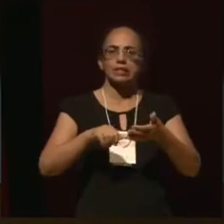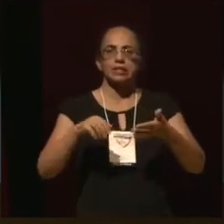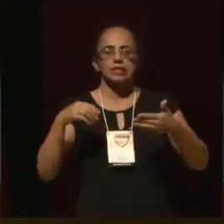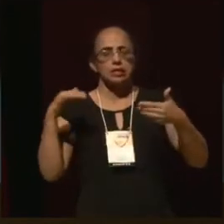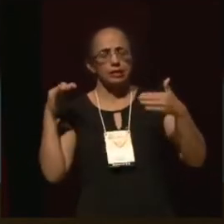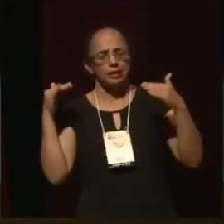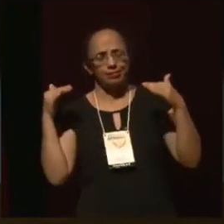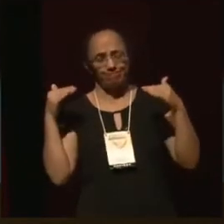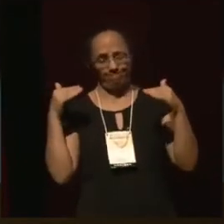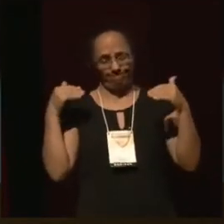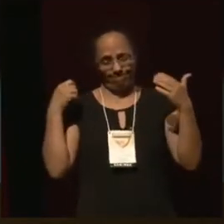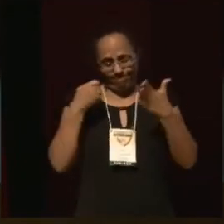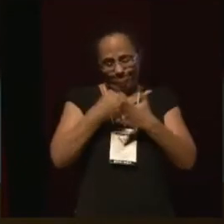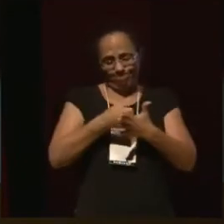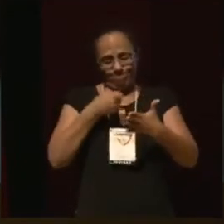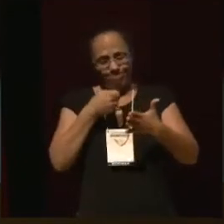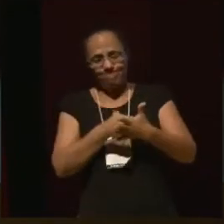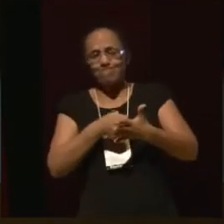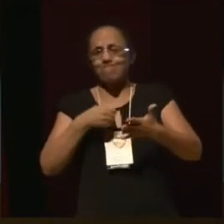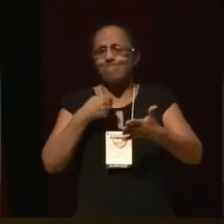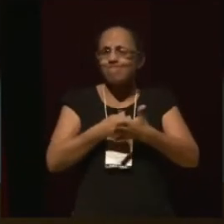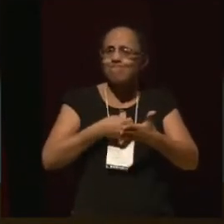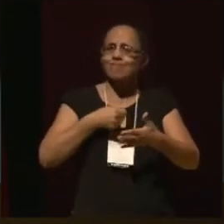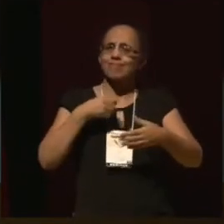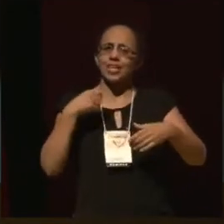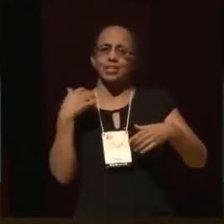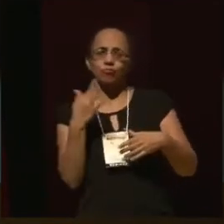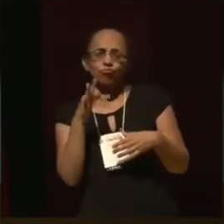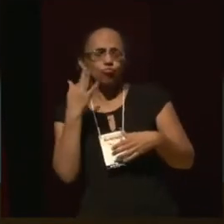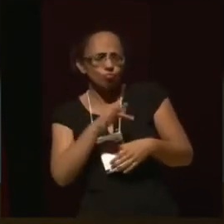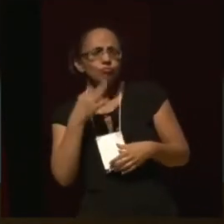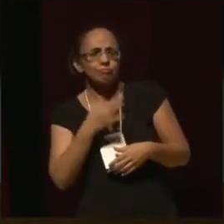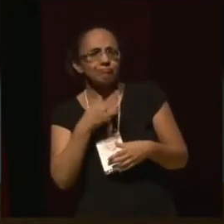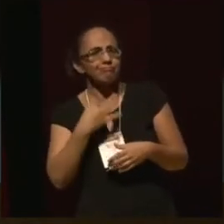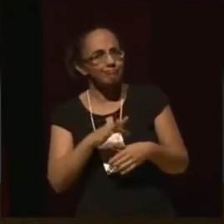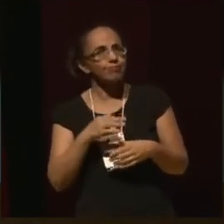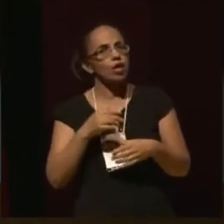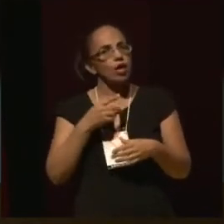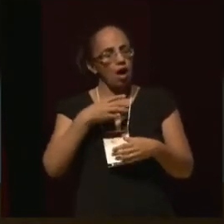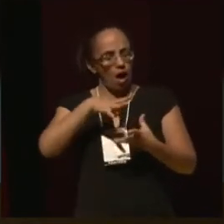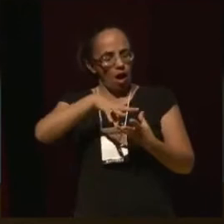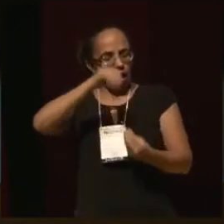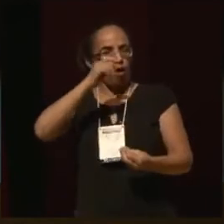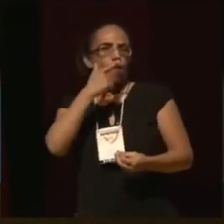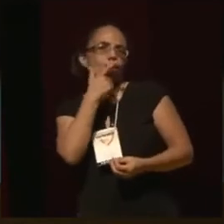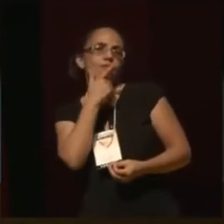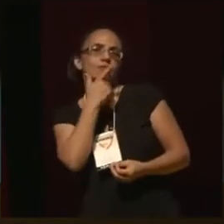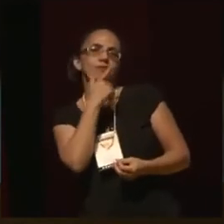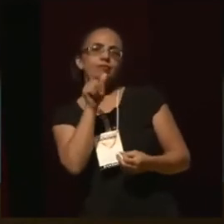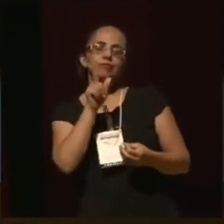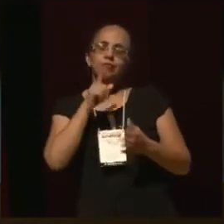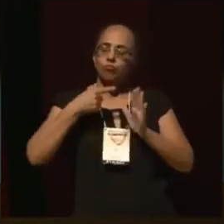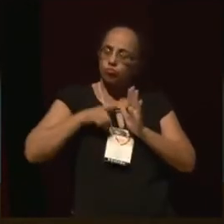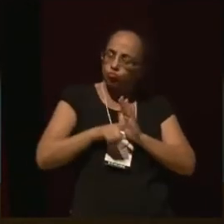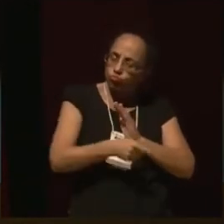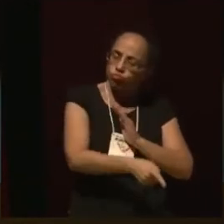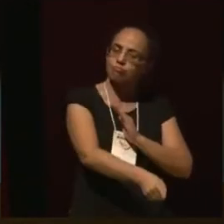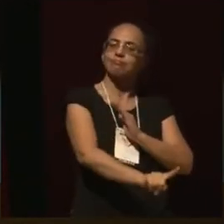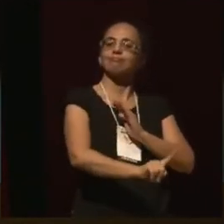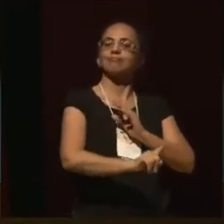a nossa alma vai ganhando profundidade. E nessa profundidade vai ganhando recursos de